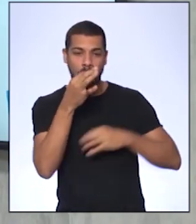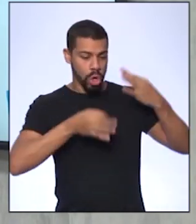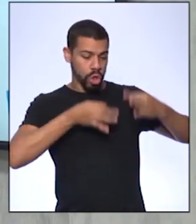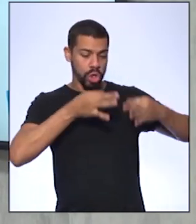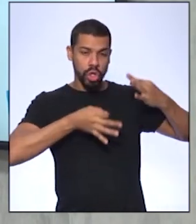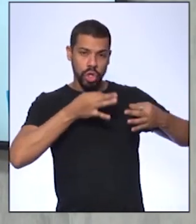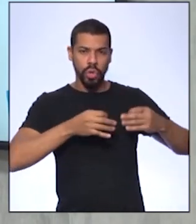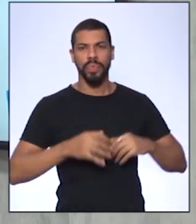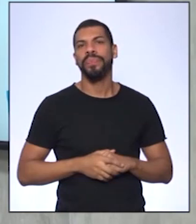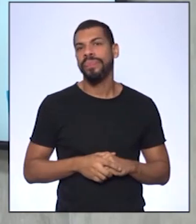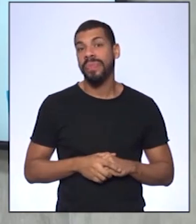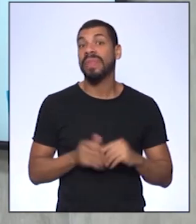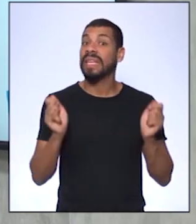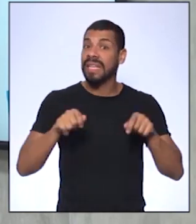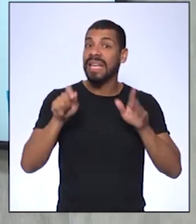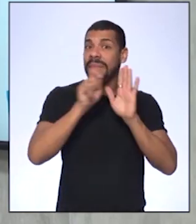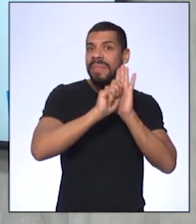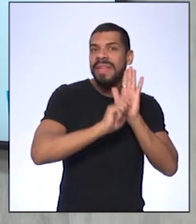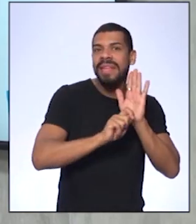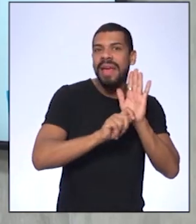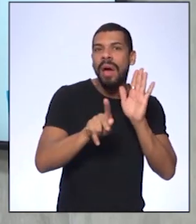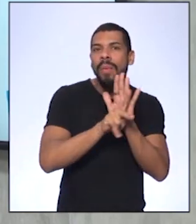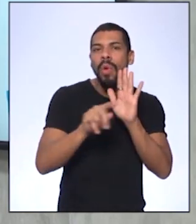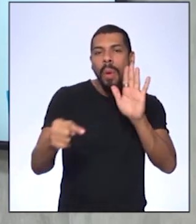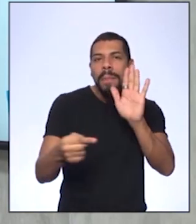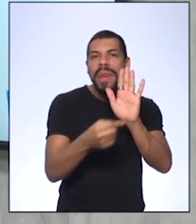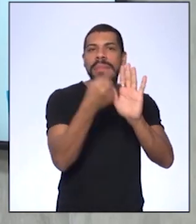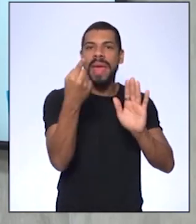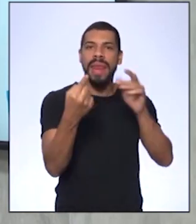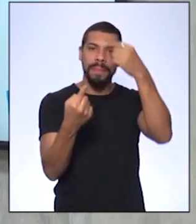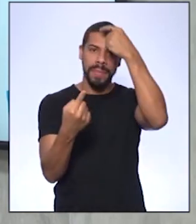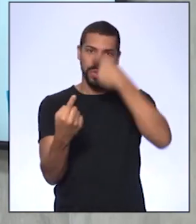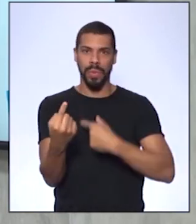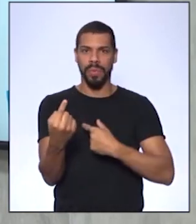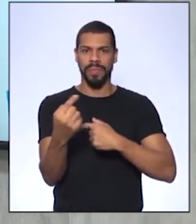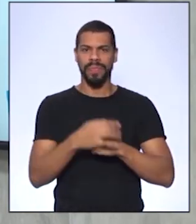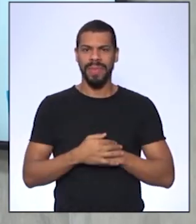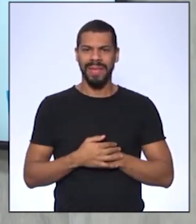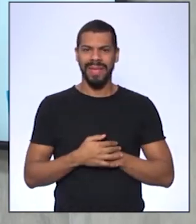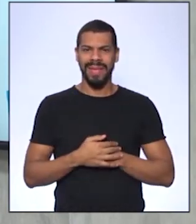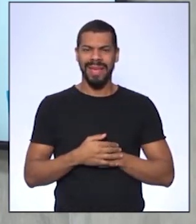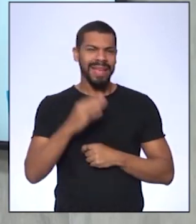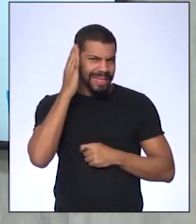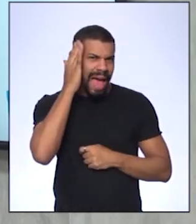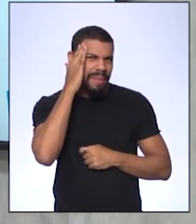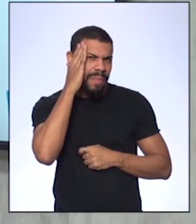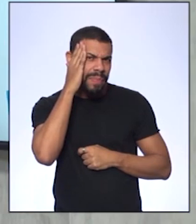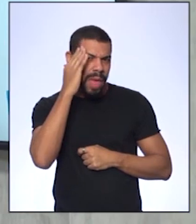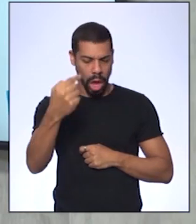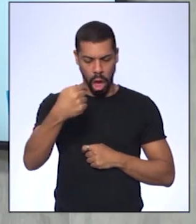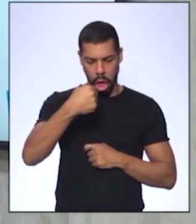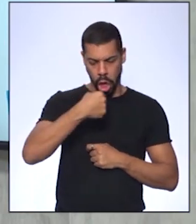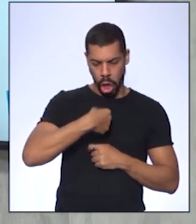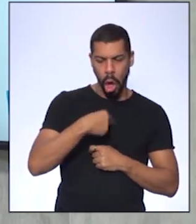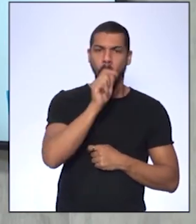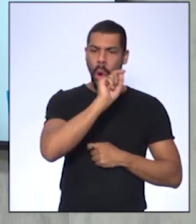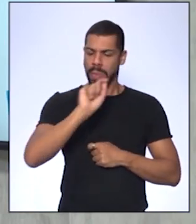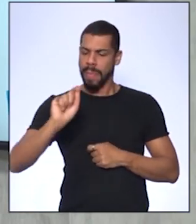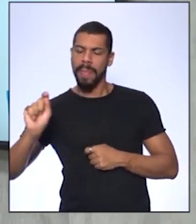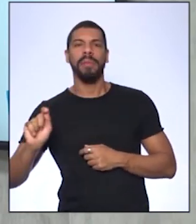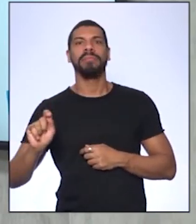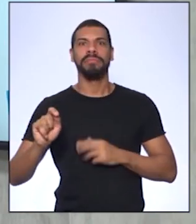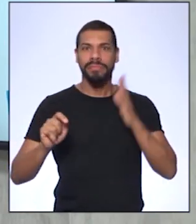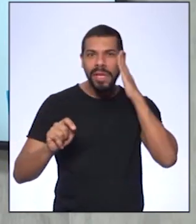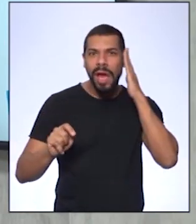mais interessante, ela é escrita em primeira pessoa. A Cláudia, essa história da primeira pessoa, ela é escrita ou sendo